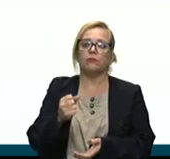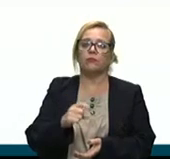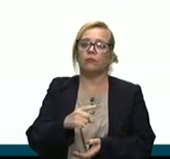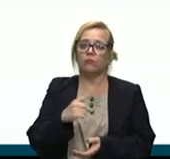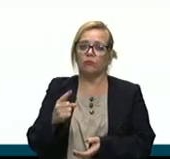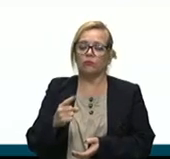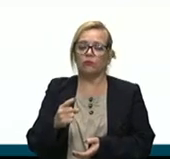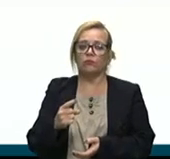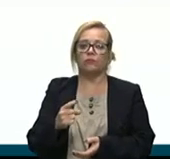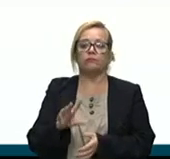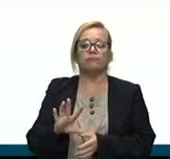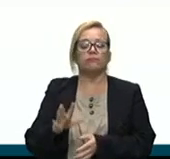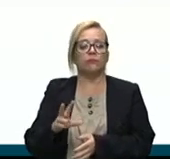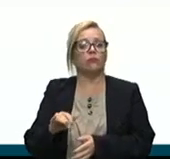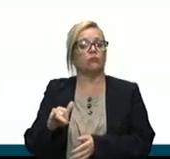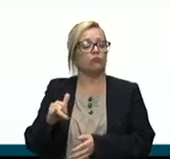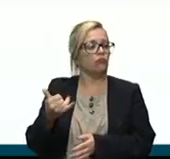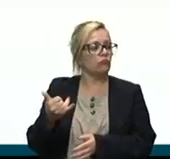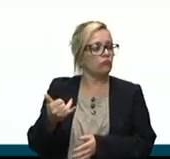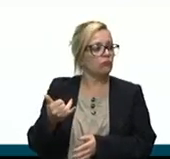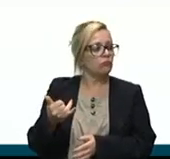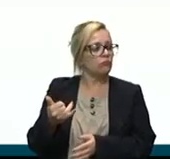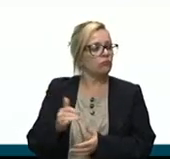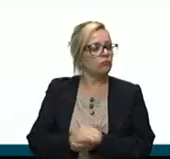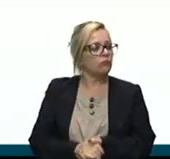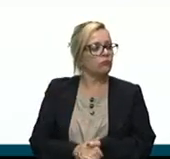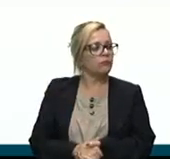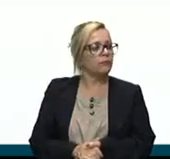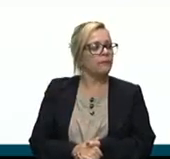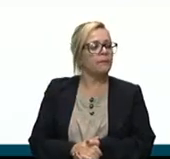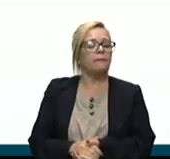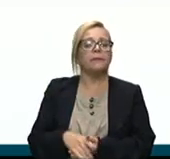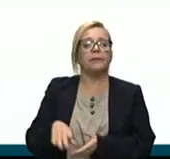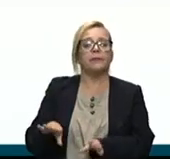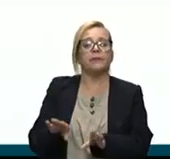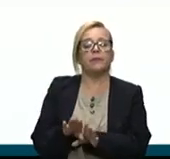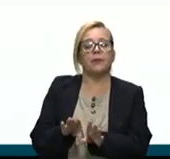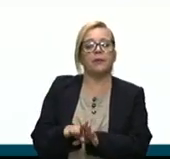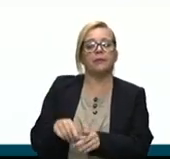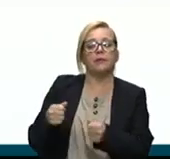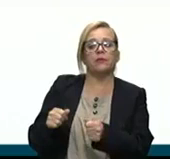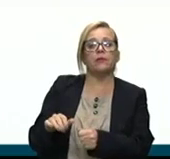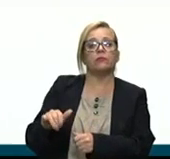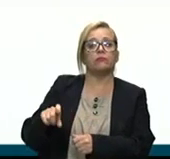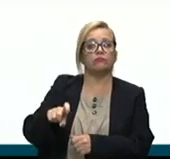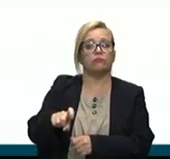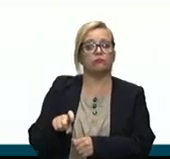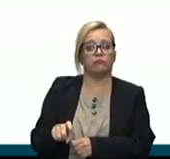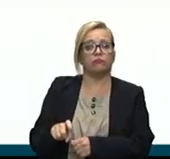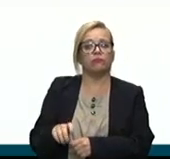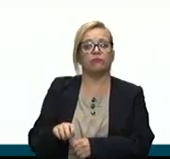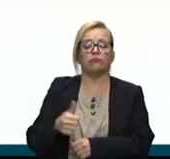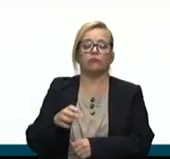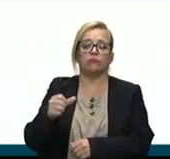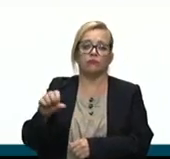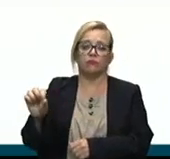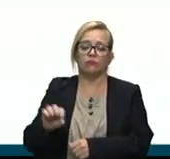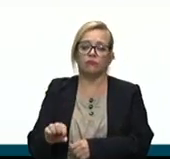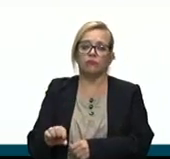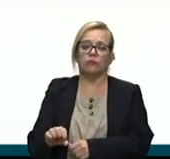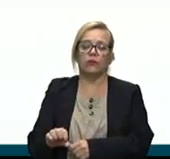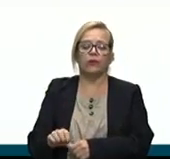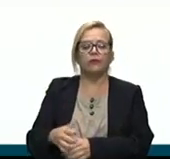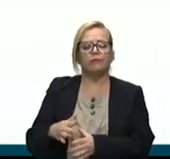81% da variação de y se deve à variação de x. E 19% se deve